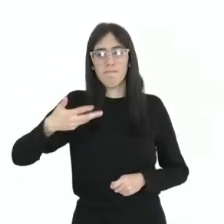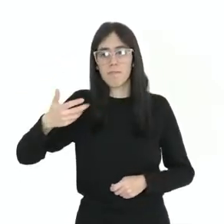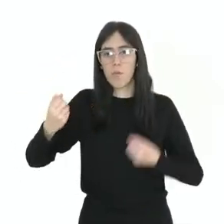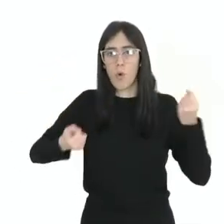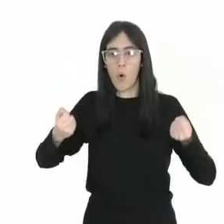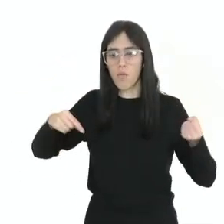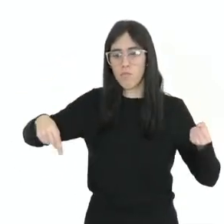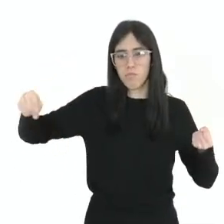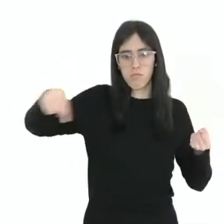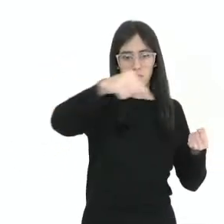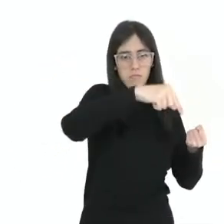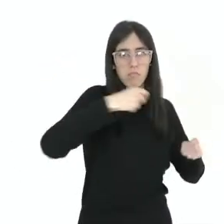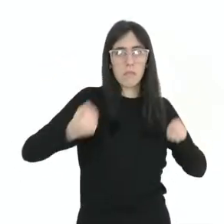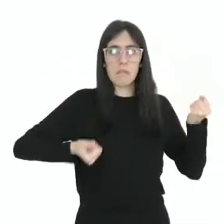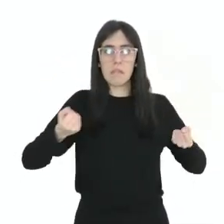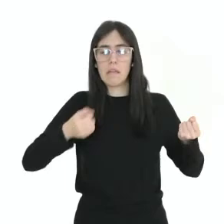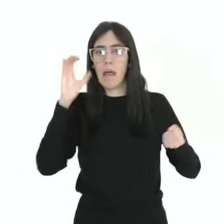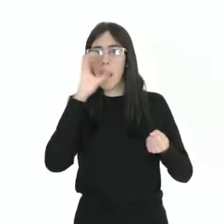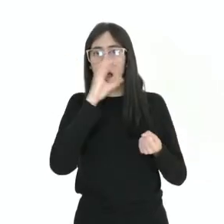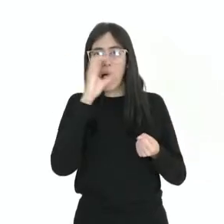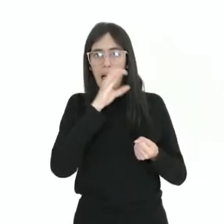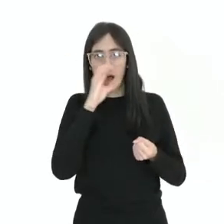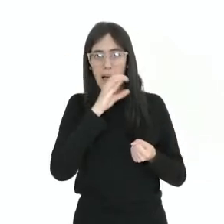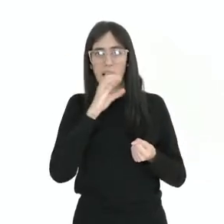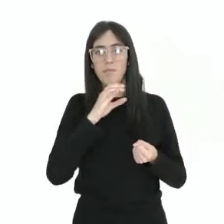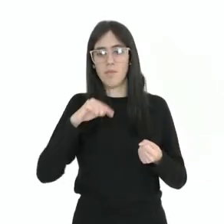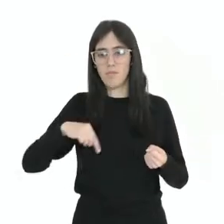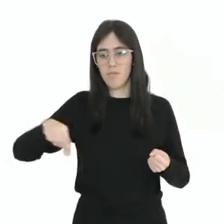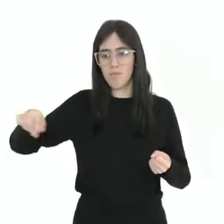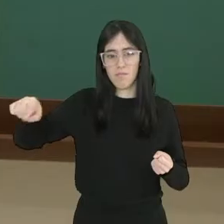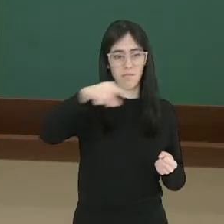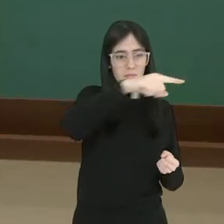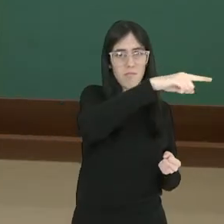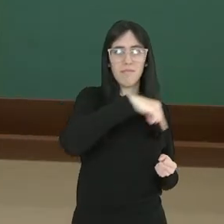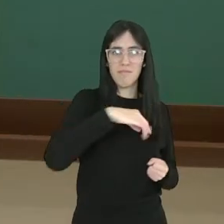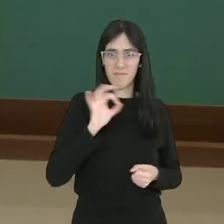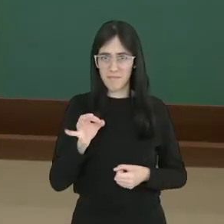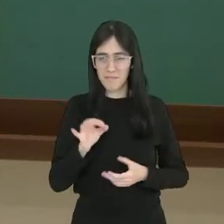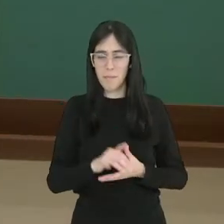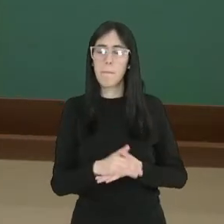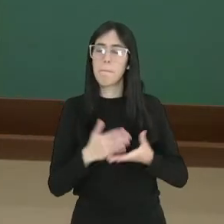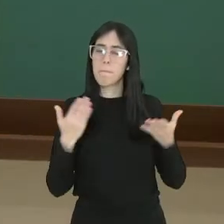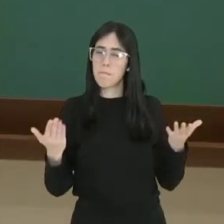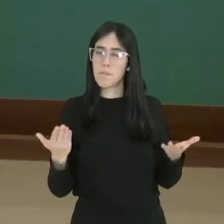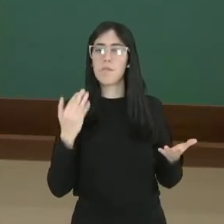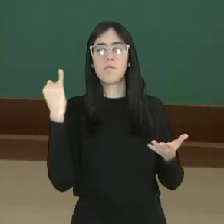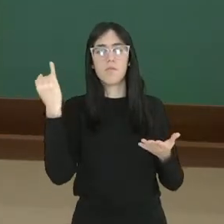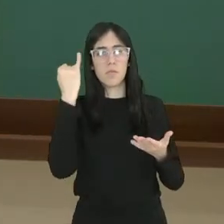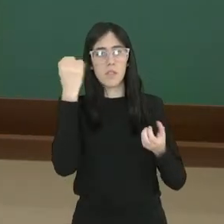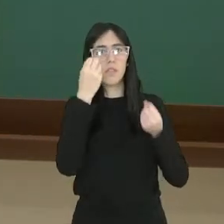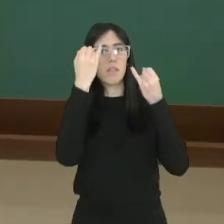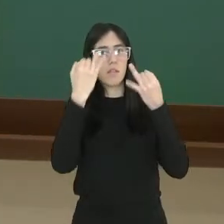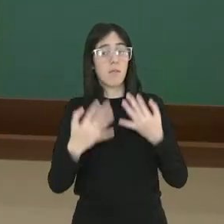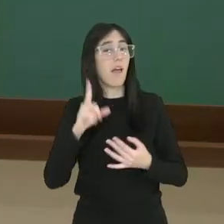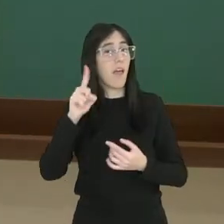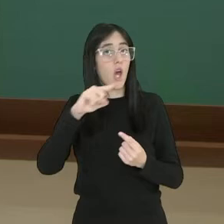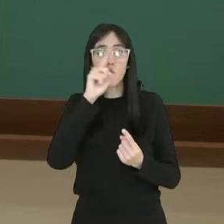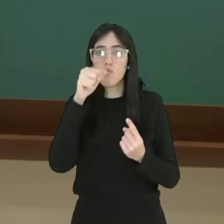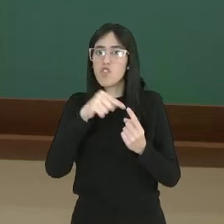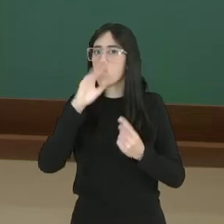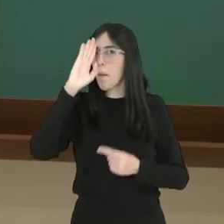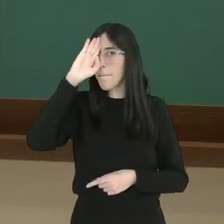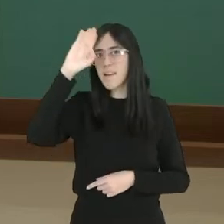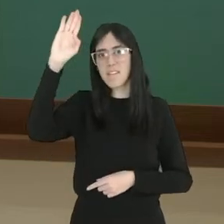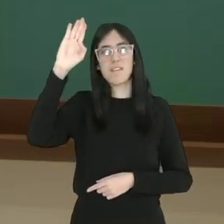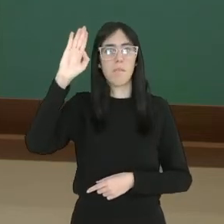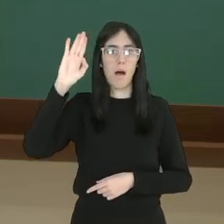percorrendo as bases dispostas no campo em formato de diamante. Então, reforçando bem isso, porque é o objetivo principal do jogo